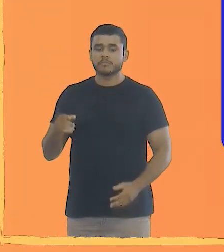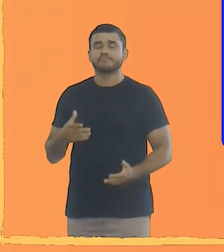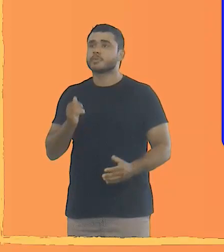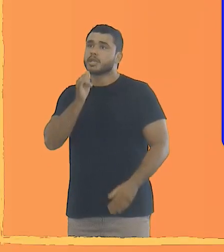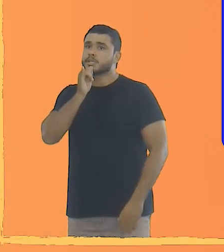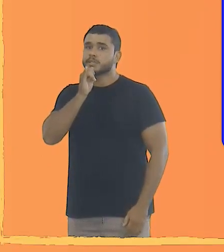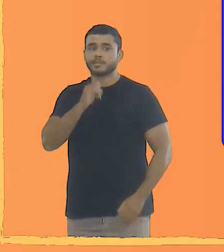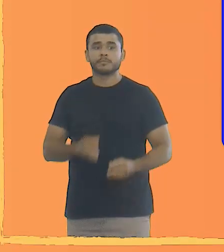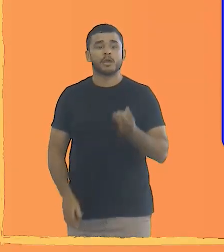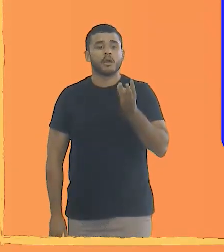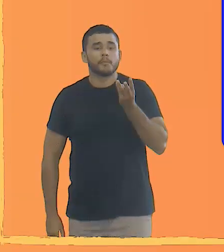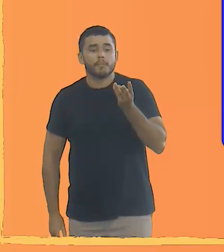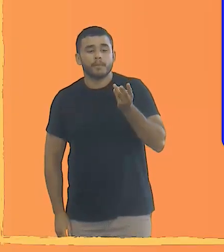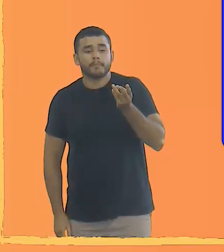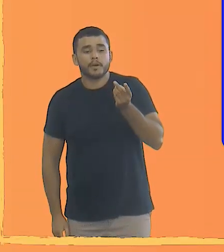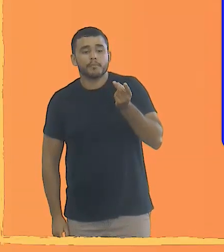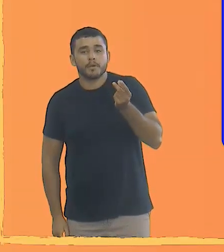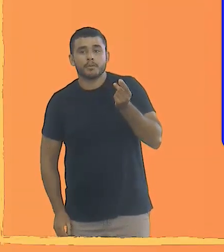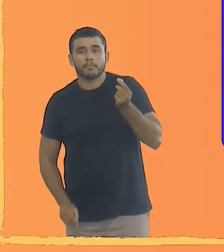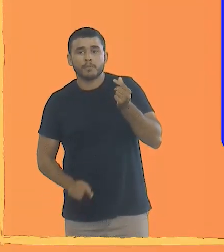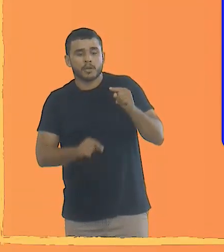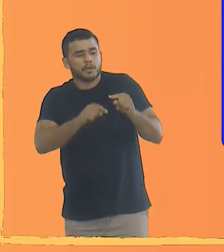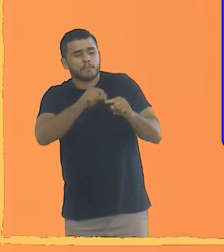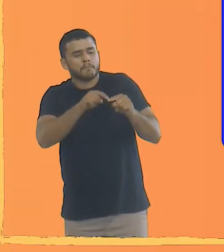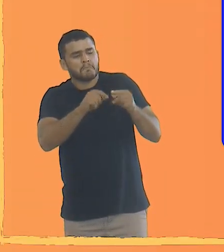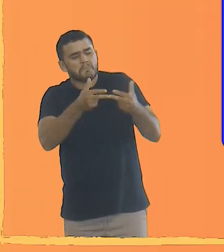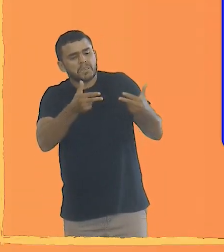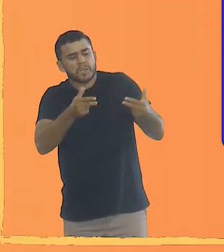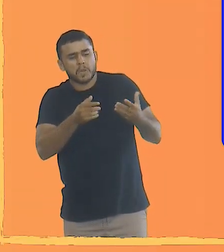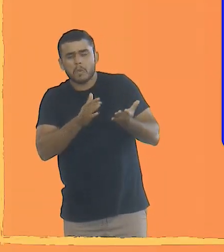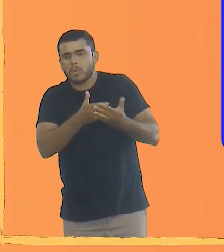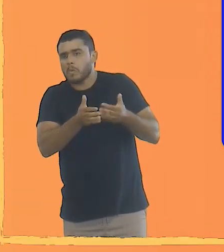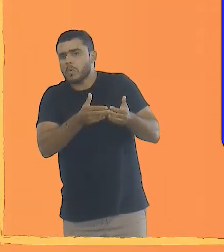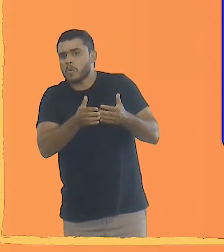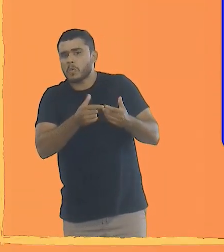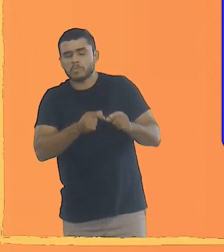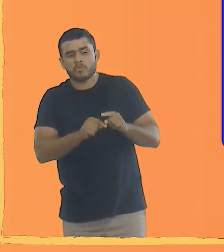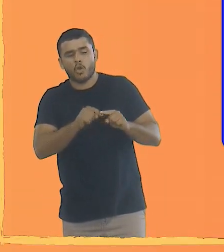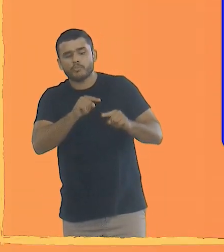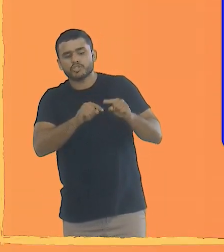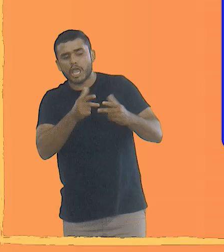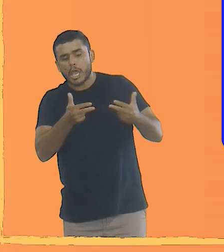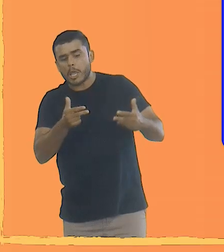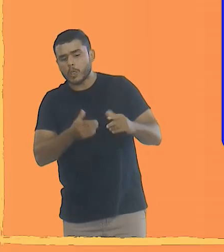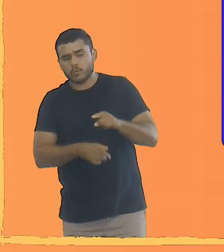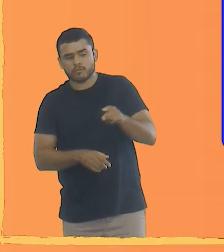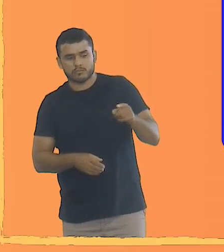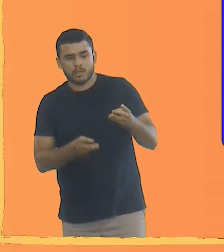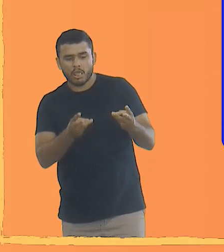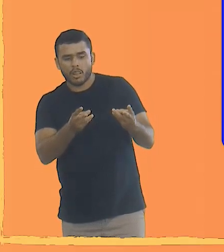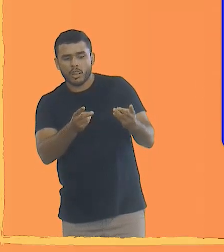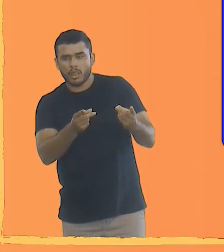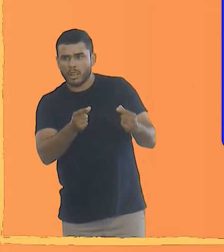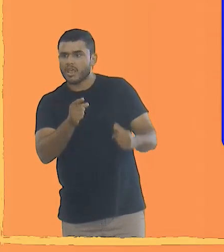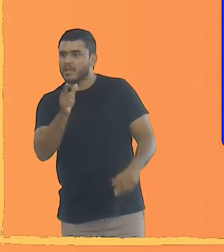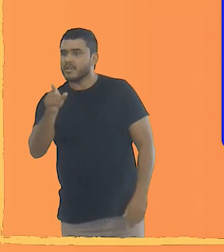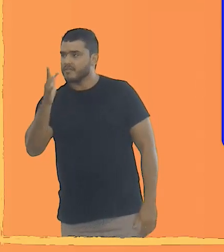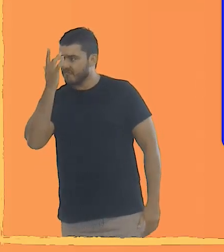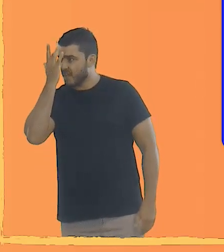certa quantidade de objetos. Será que contar é fácil? O que é que vocês acham? É fácil ou